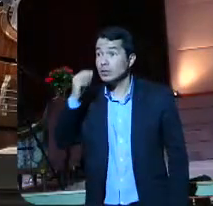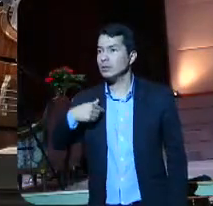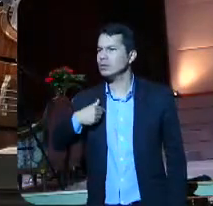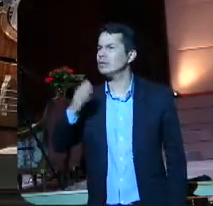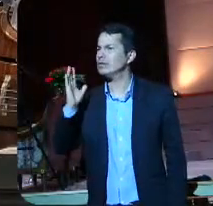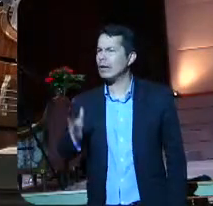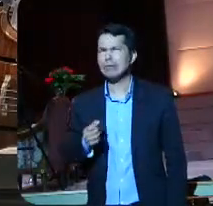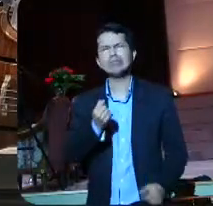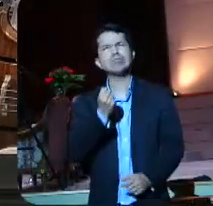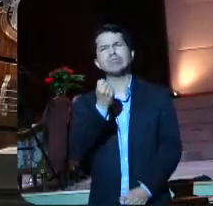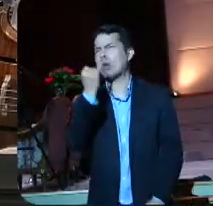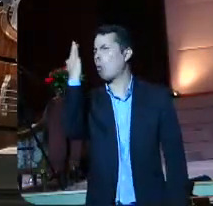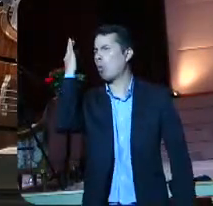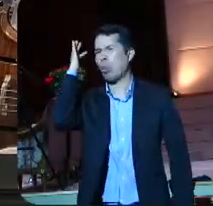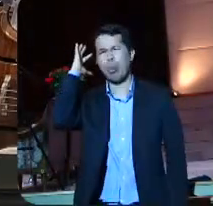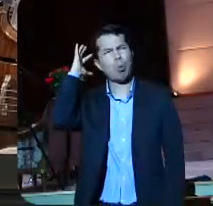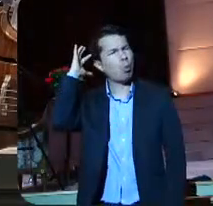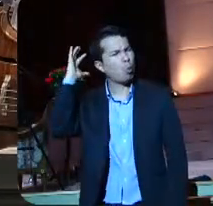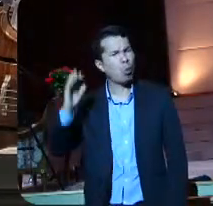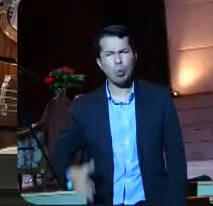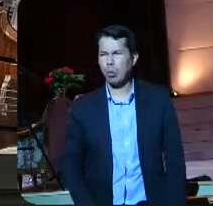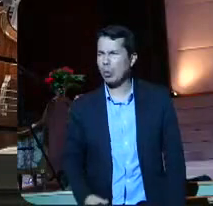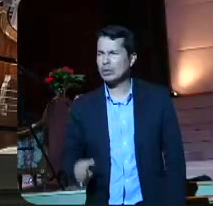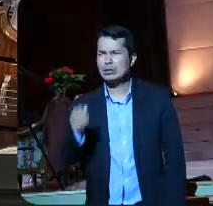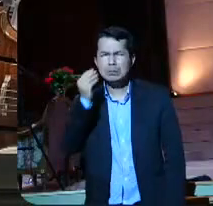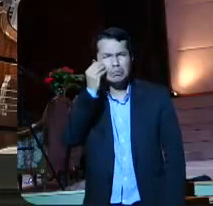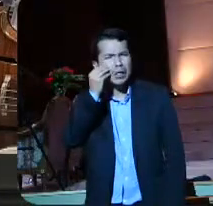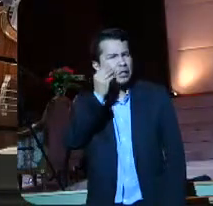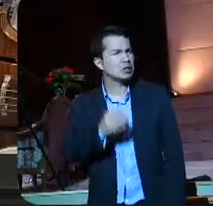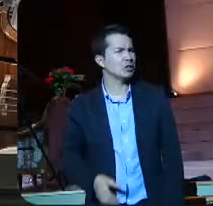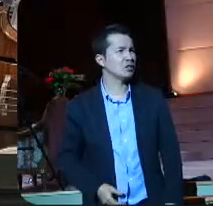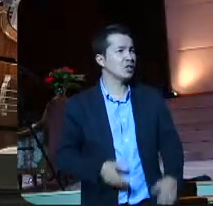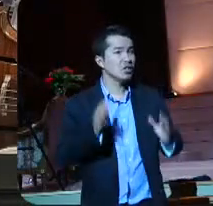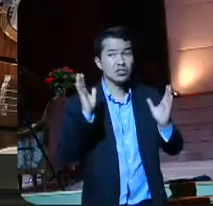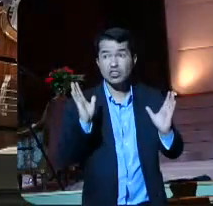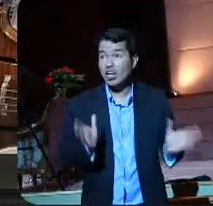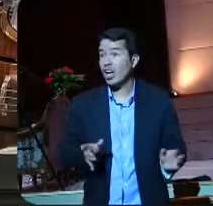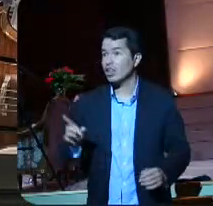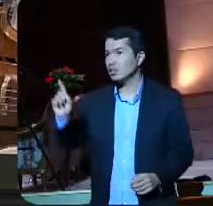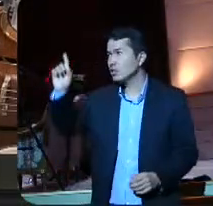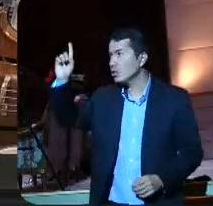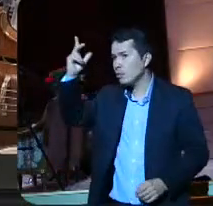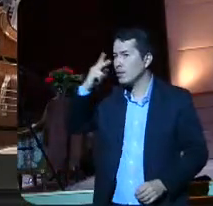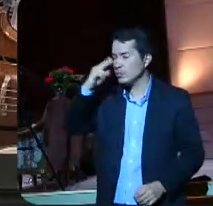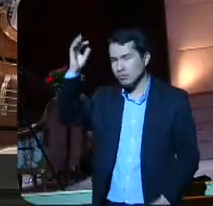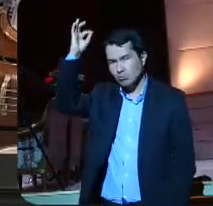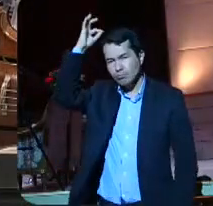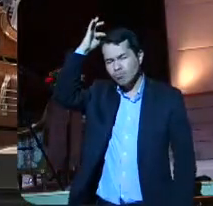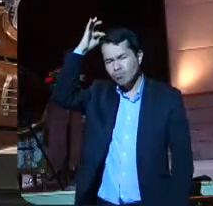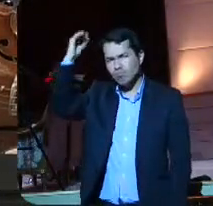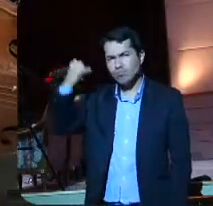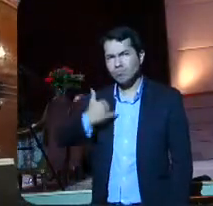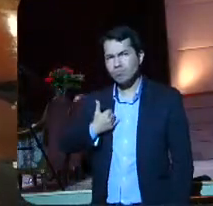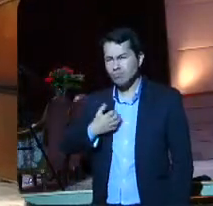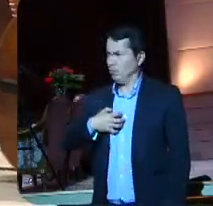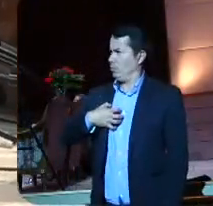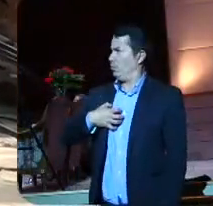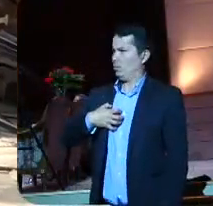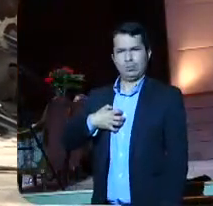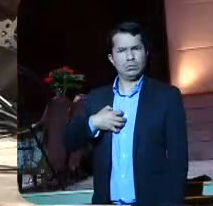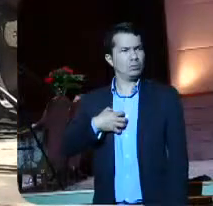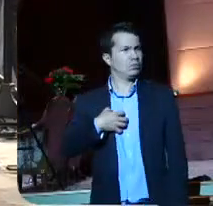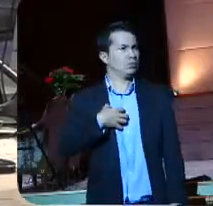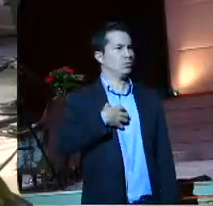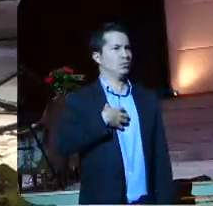Quantas vezes Deus usou palavras do seu Espírito no meu coração, como esse olhar de Jesus? Outras vezes o